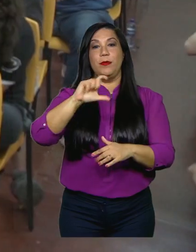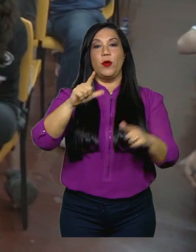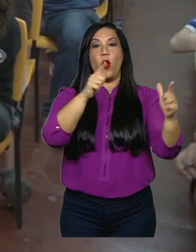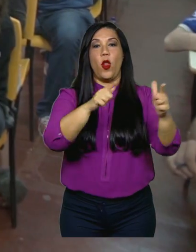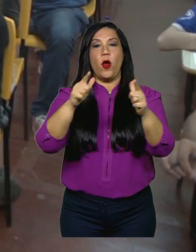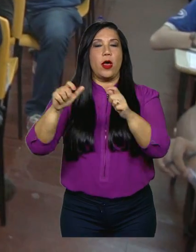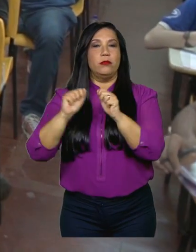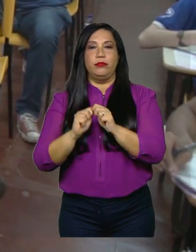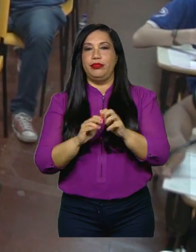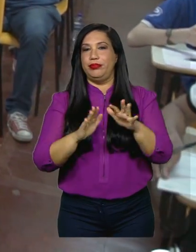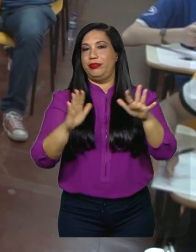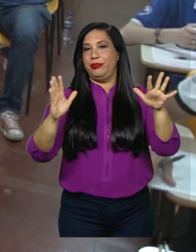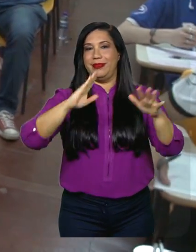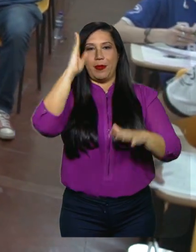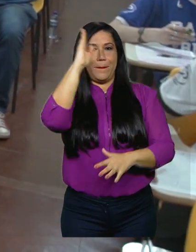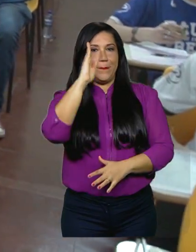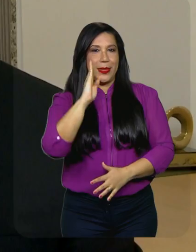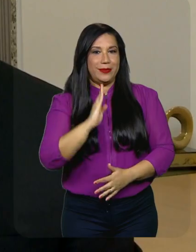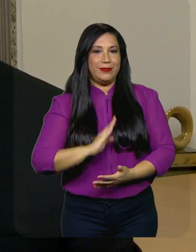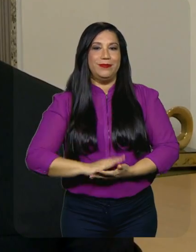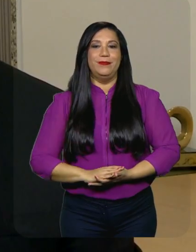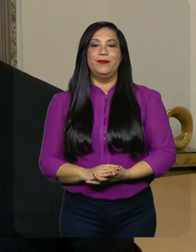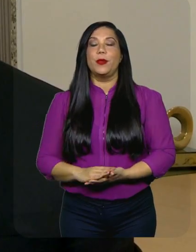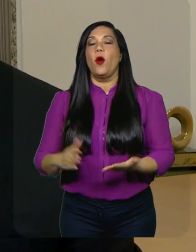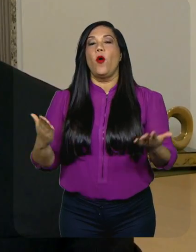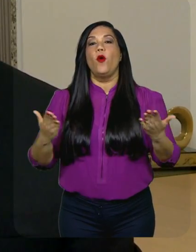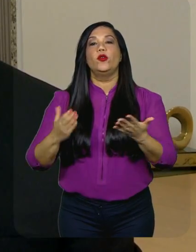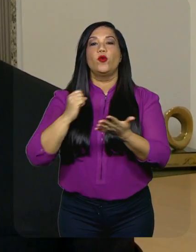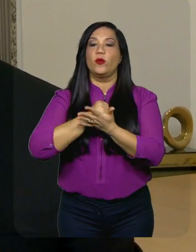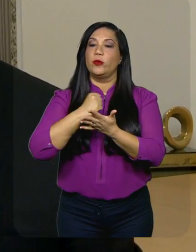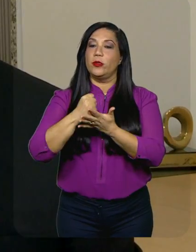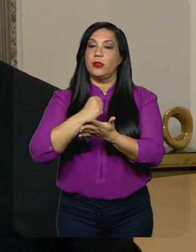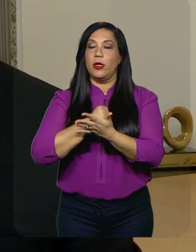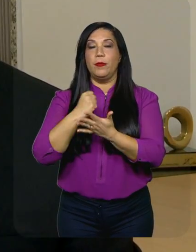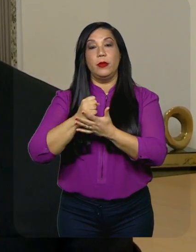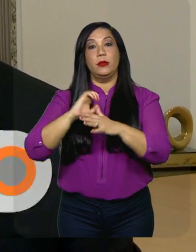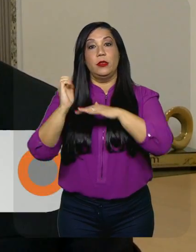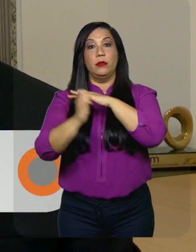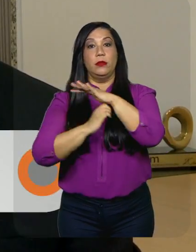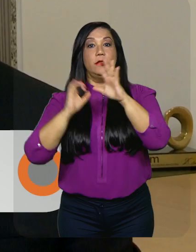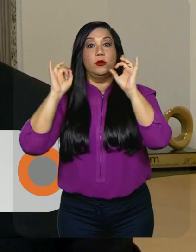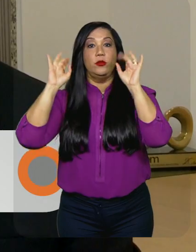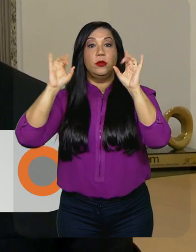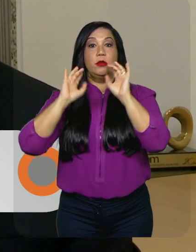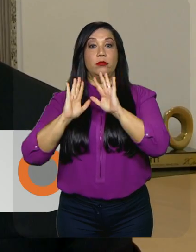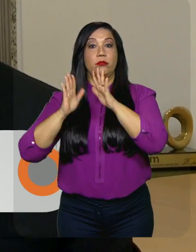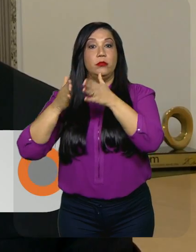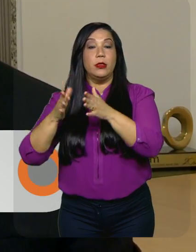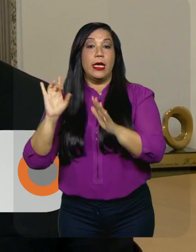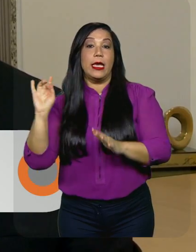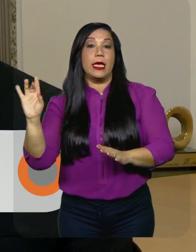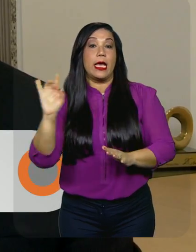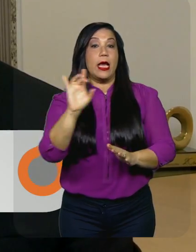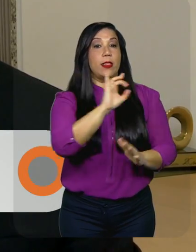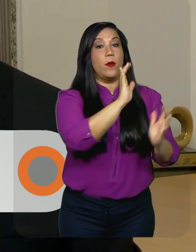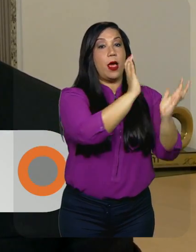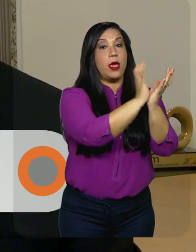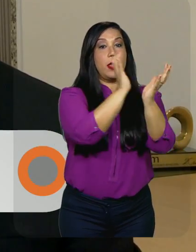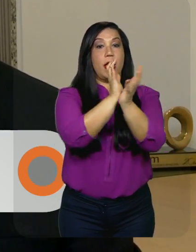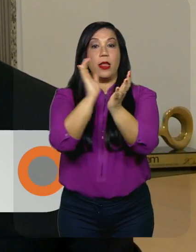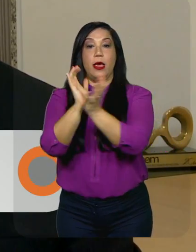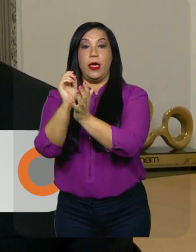locais espalhados pelo país. Hoje nós contratamos empresas especializadas, cada uma na sua área. Então, nós